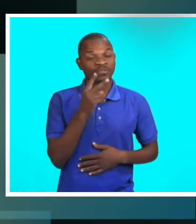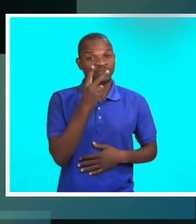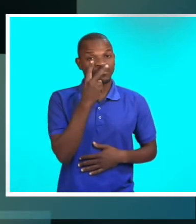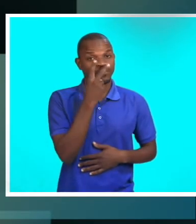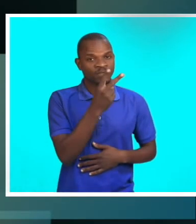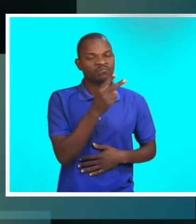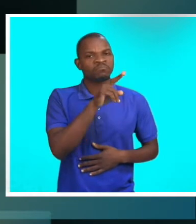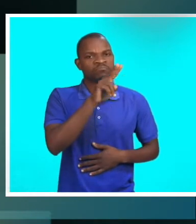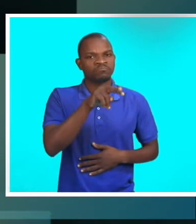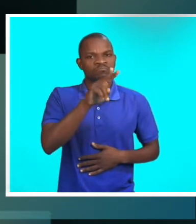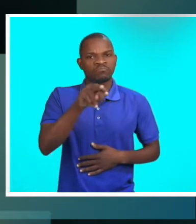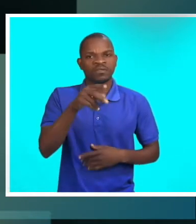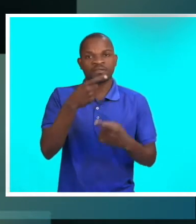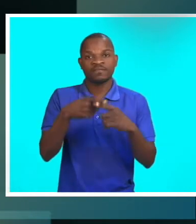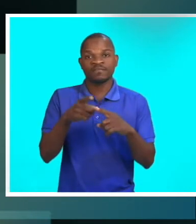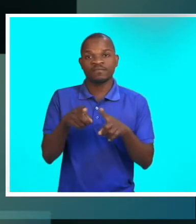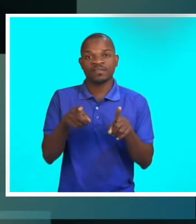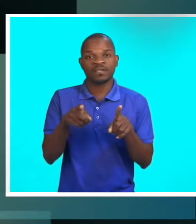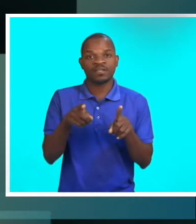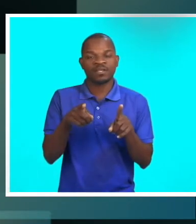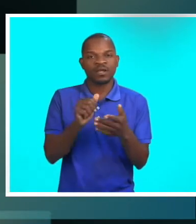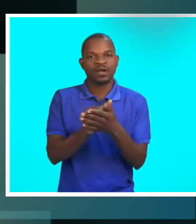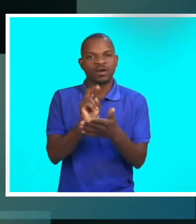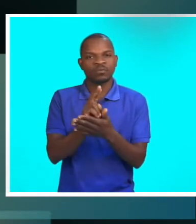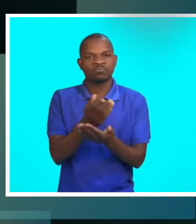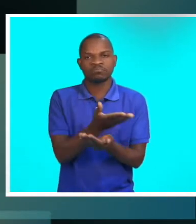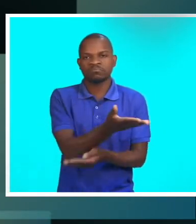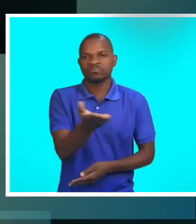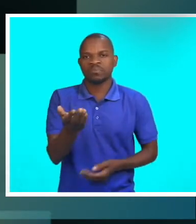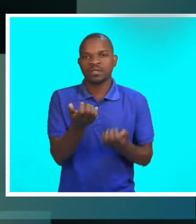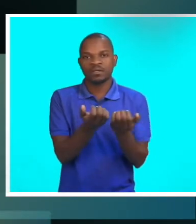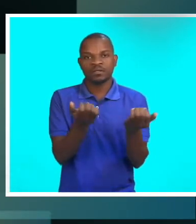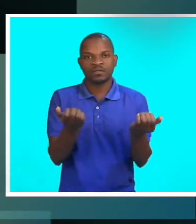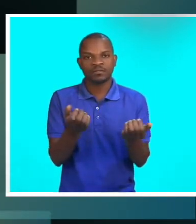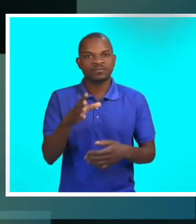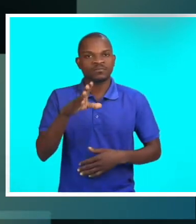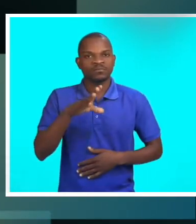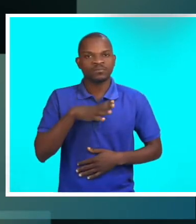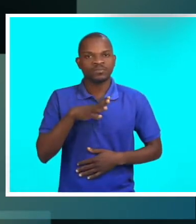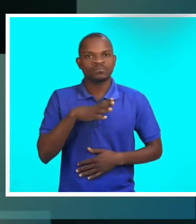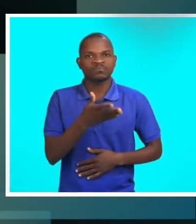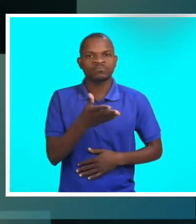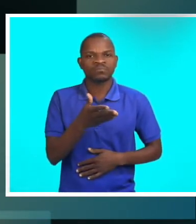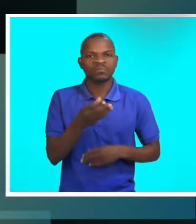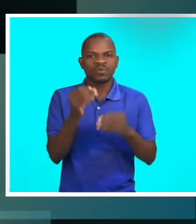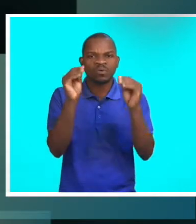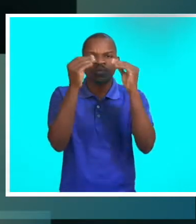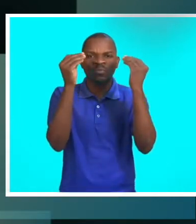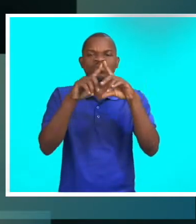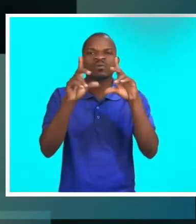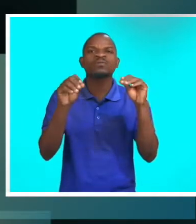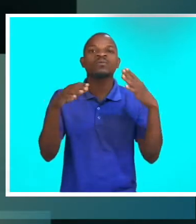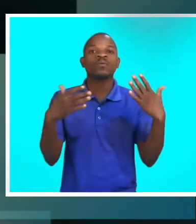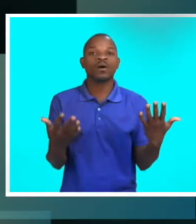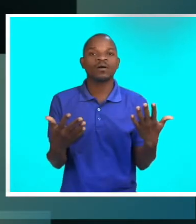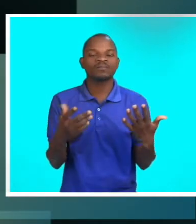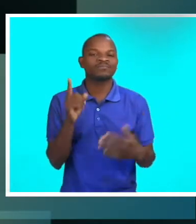visitar algumas dessas aulas das crianças, não é? Sim. Temos aqui, qual é o curso aqui?